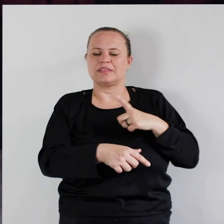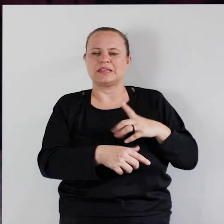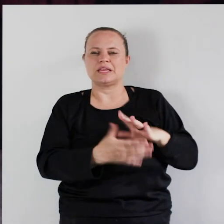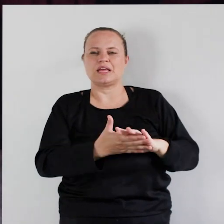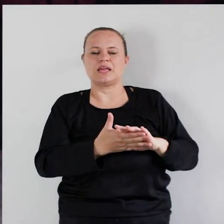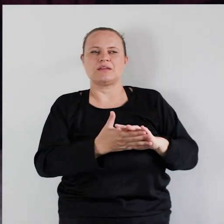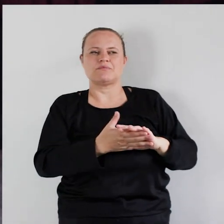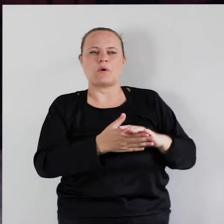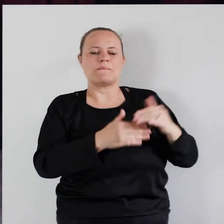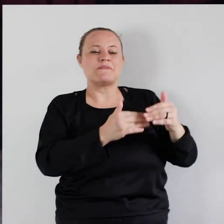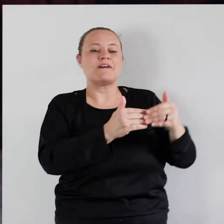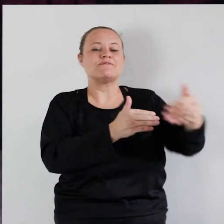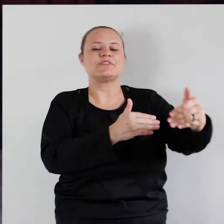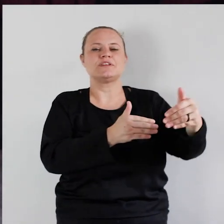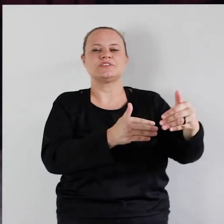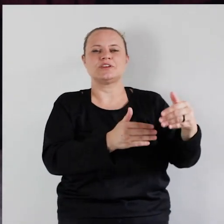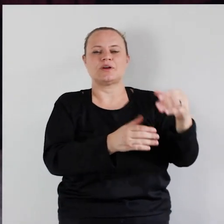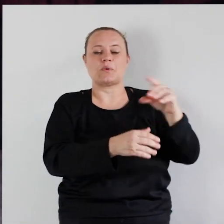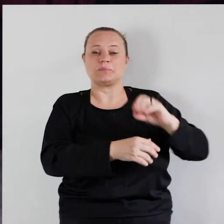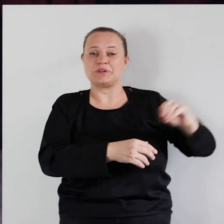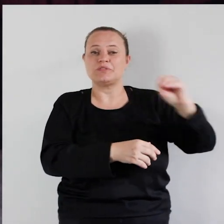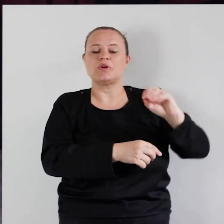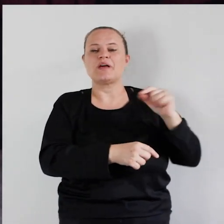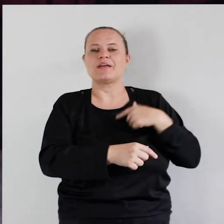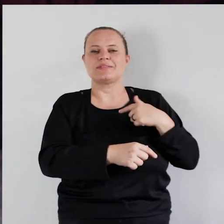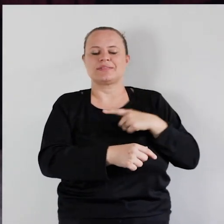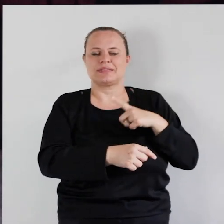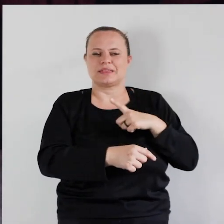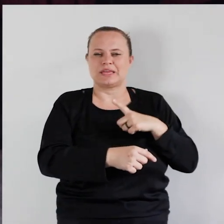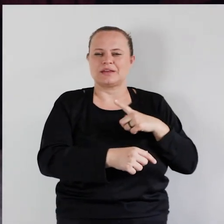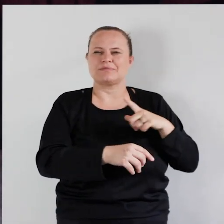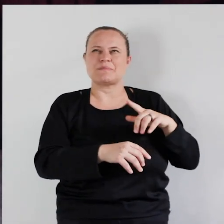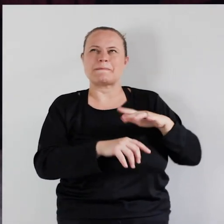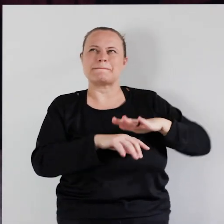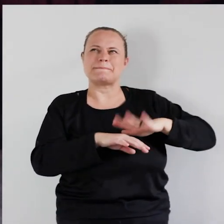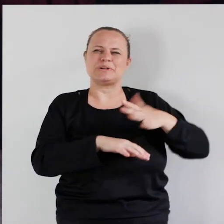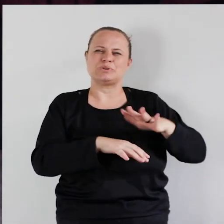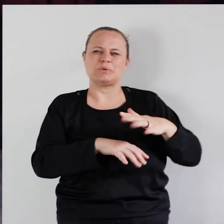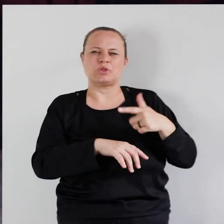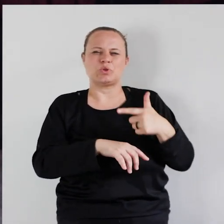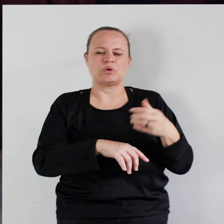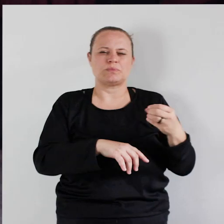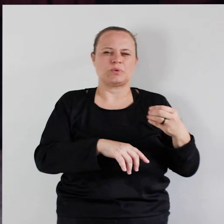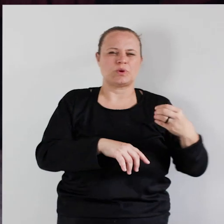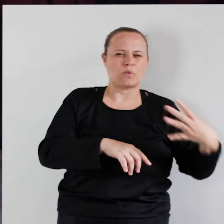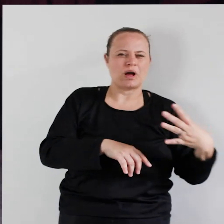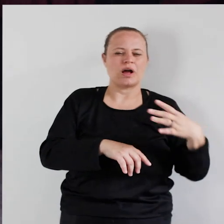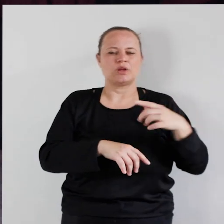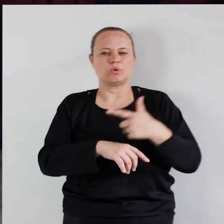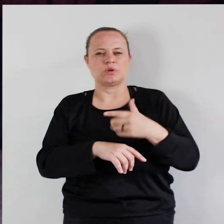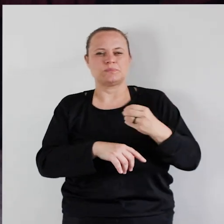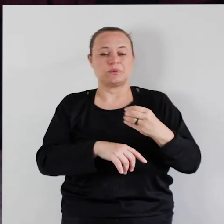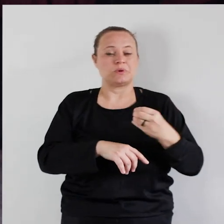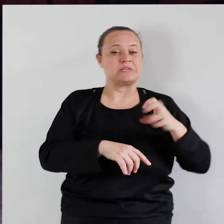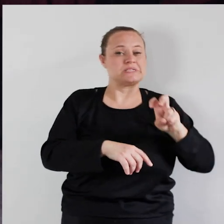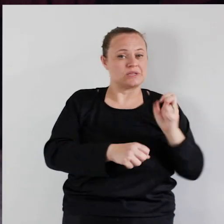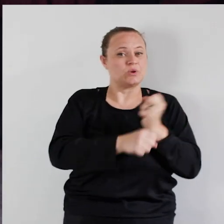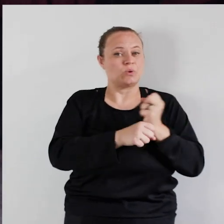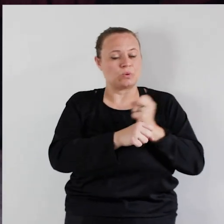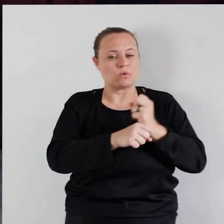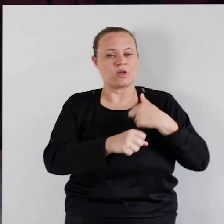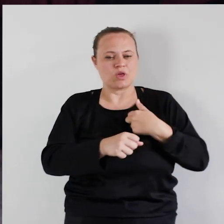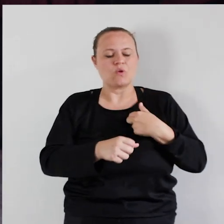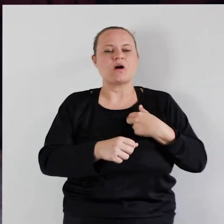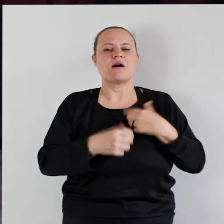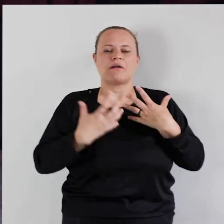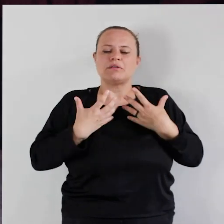eles são, eu diria assim, a dianteira do Observatório, algo que eu aqui, praticamente a partir